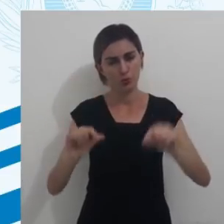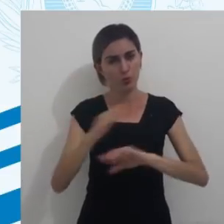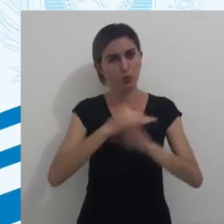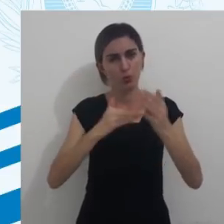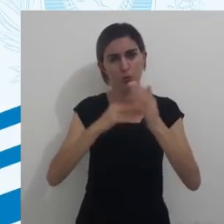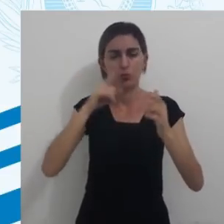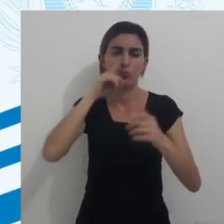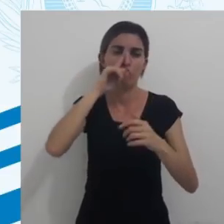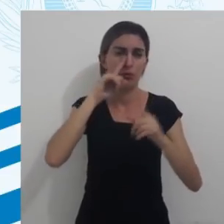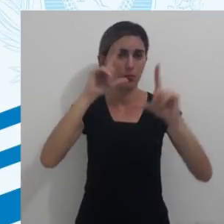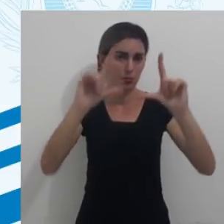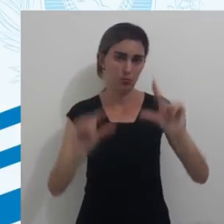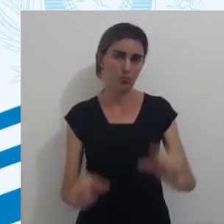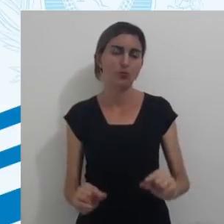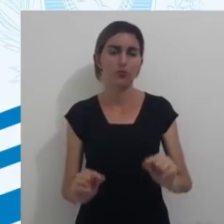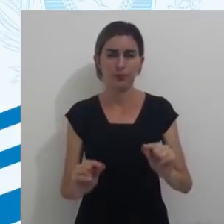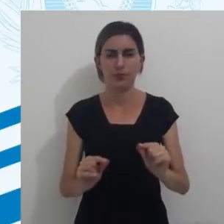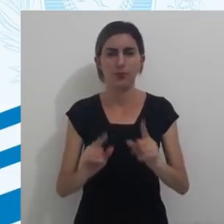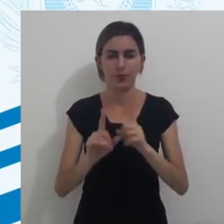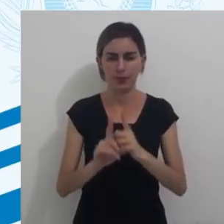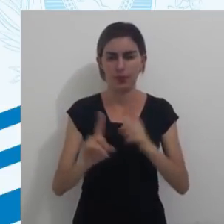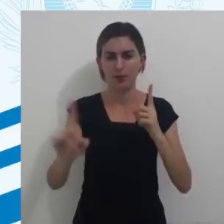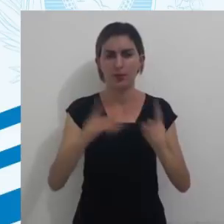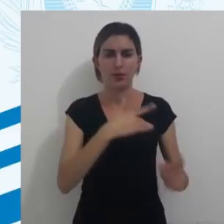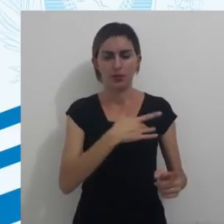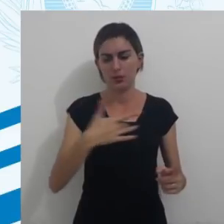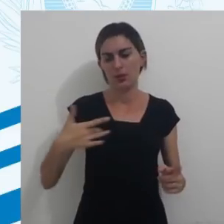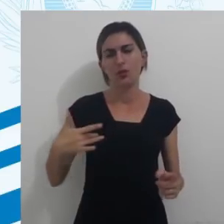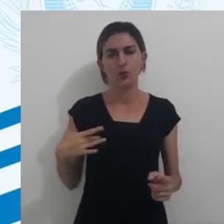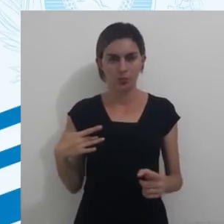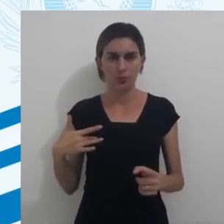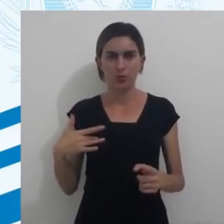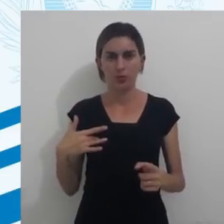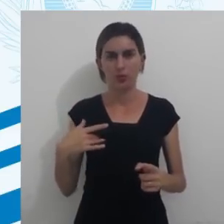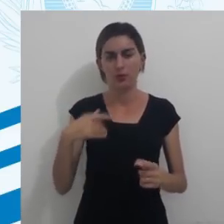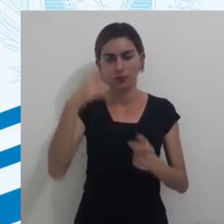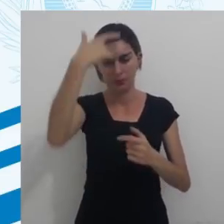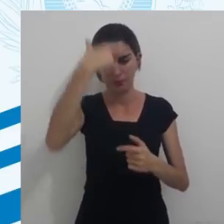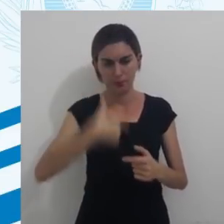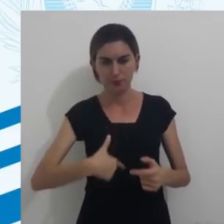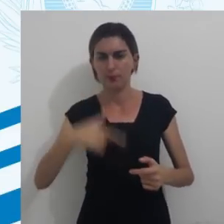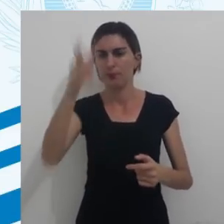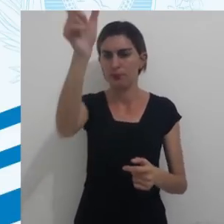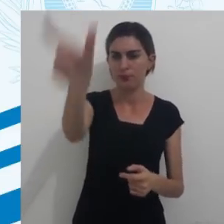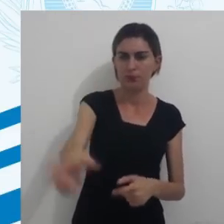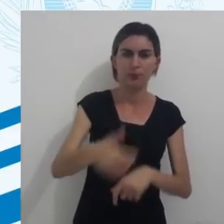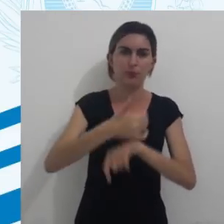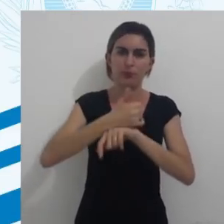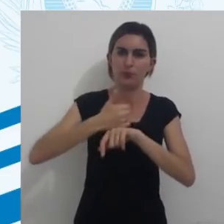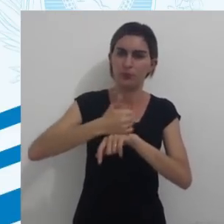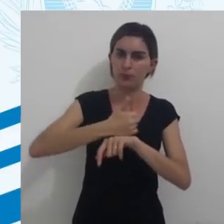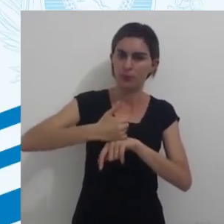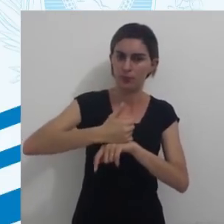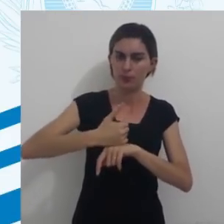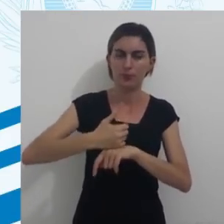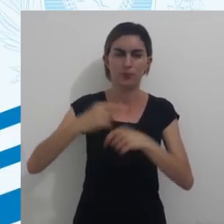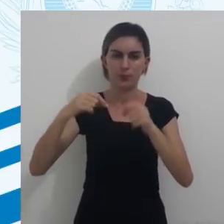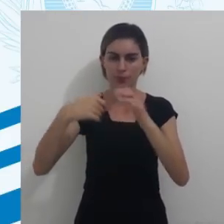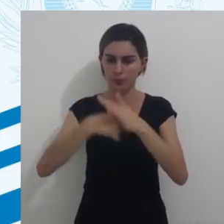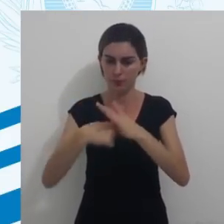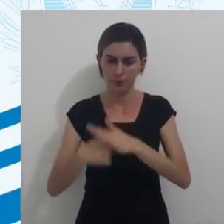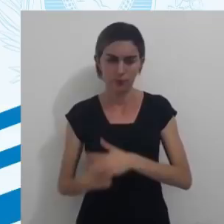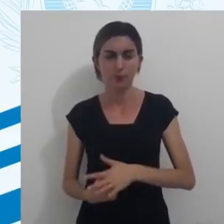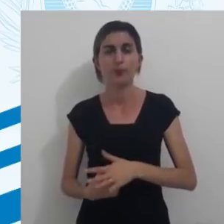os riscos, assim mantendo a saúde tanto do paciente como a do profissional